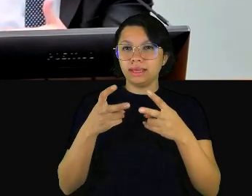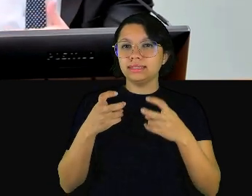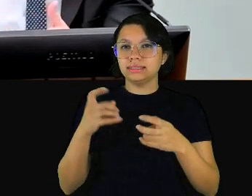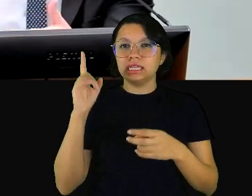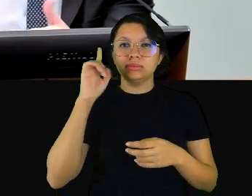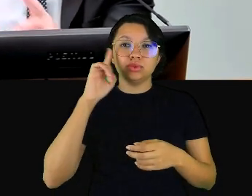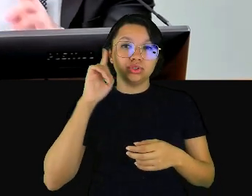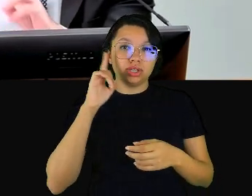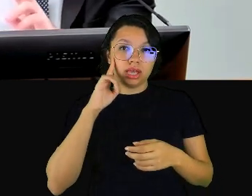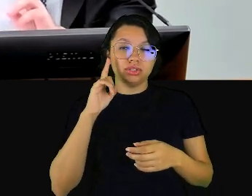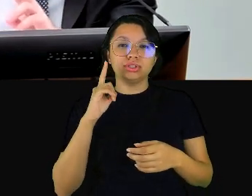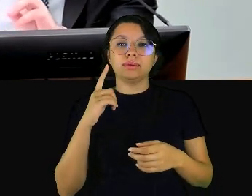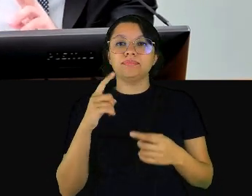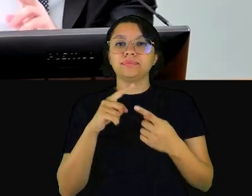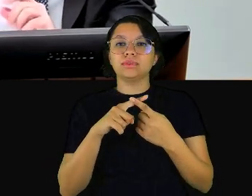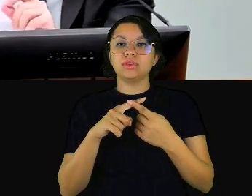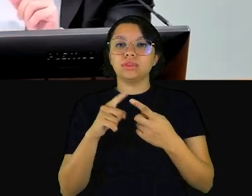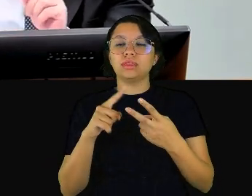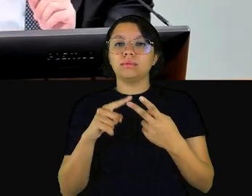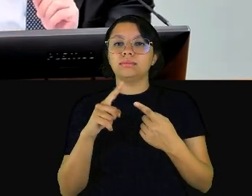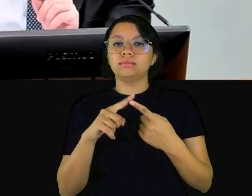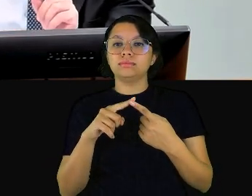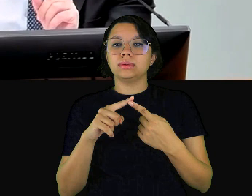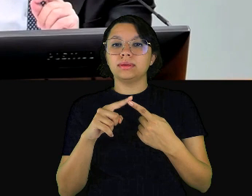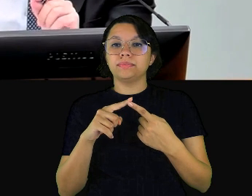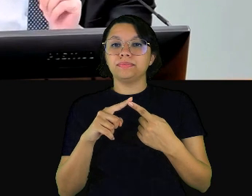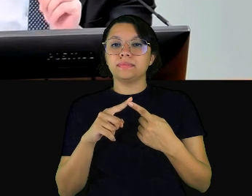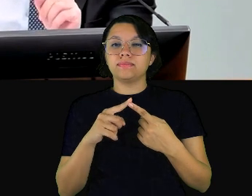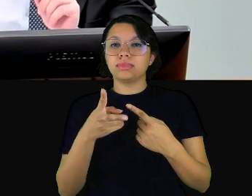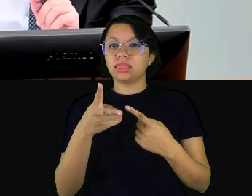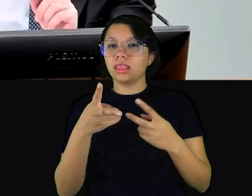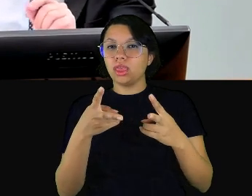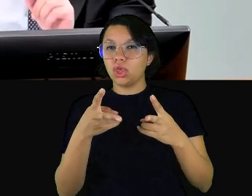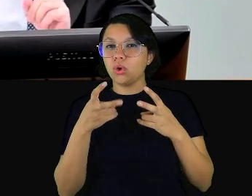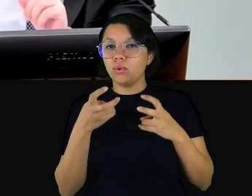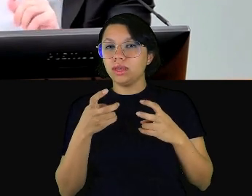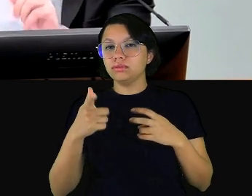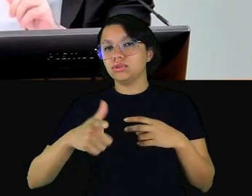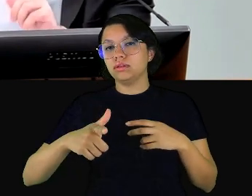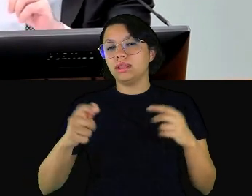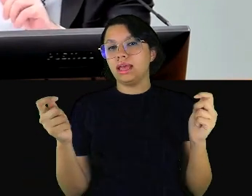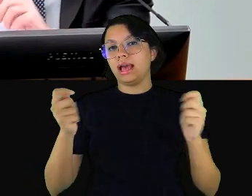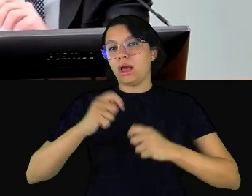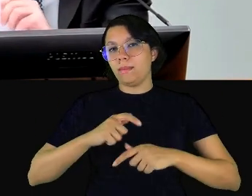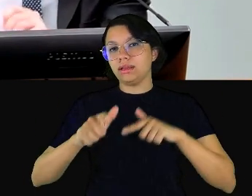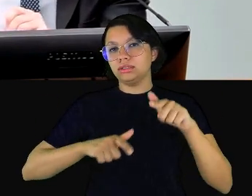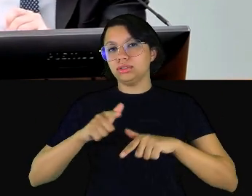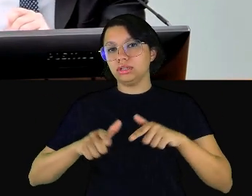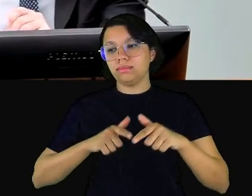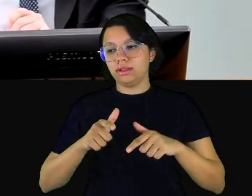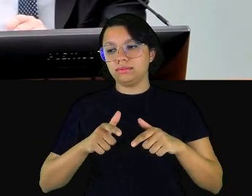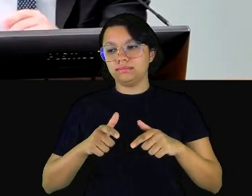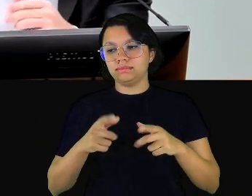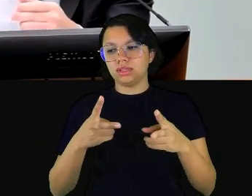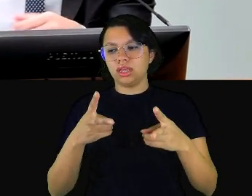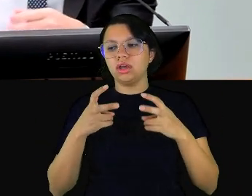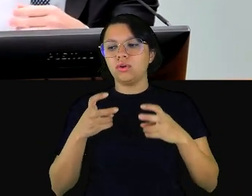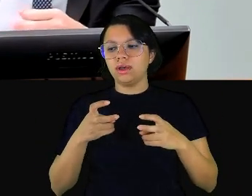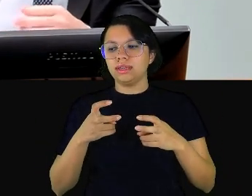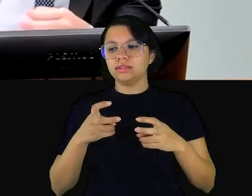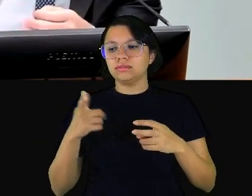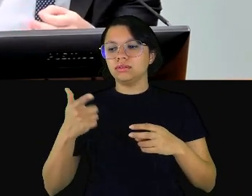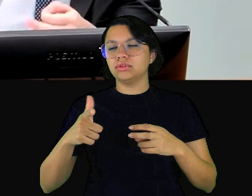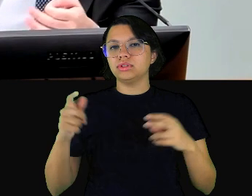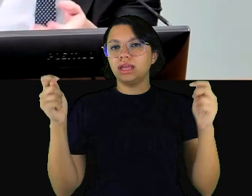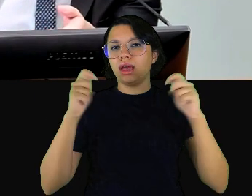no dia a dia. Separei em 2 temas. O primeiro dele, é o reconhecimento da incapacidade laborativa. O reconhecimento da